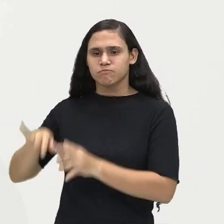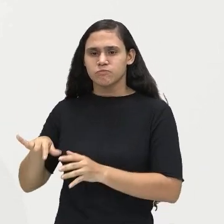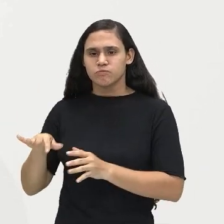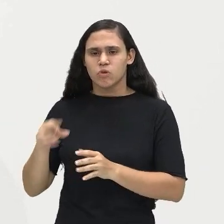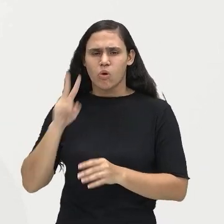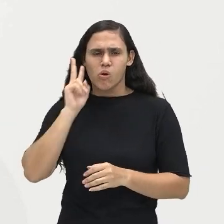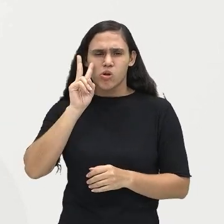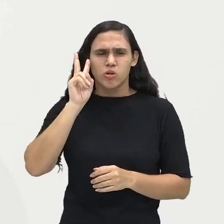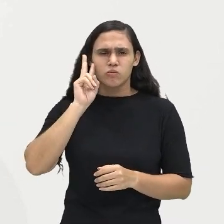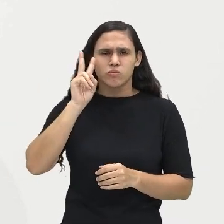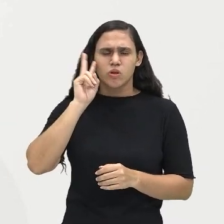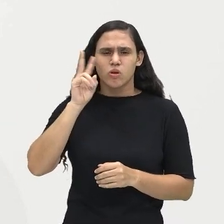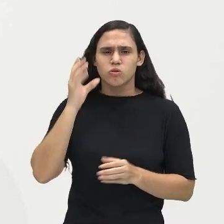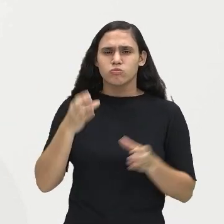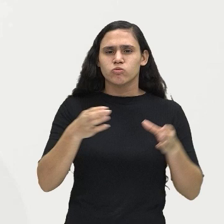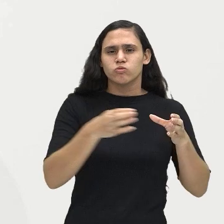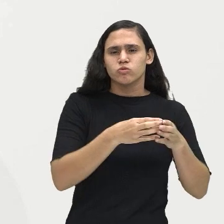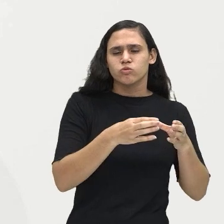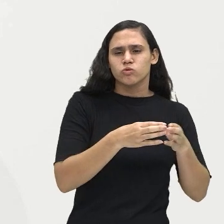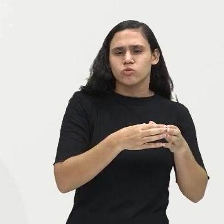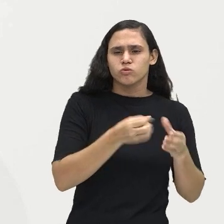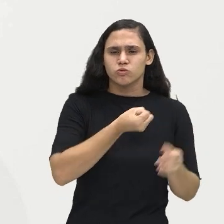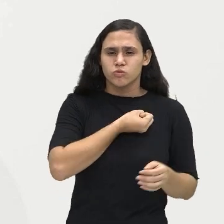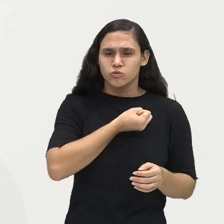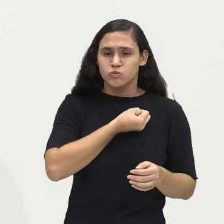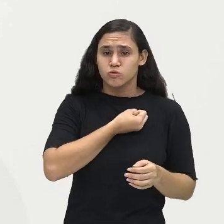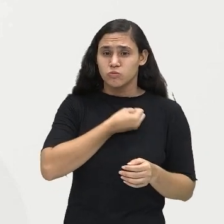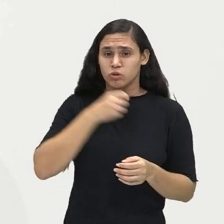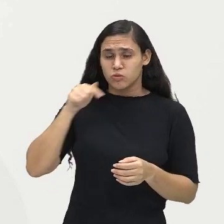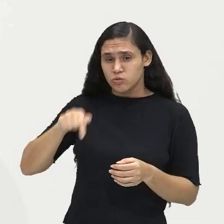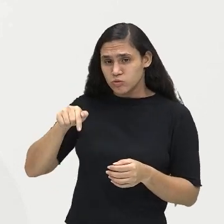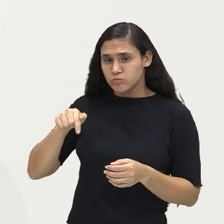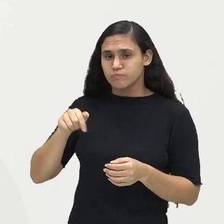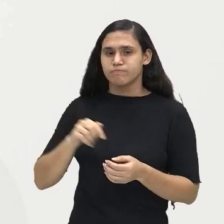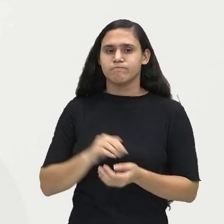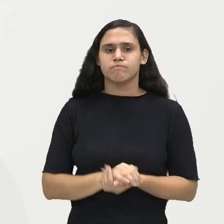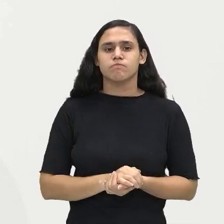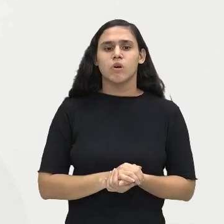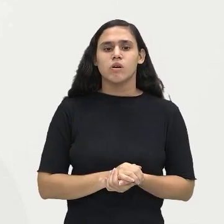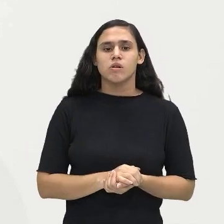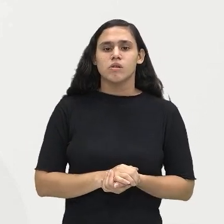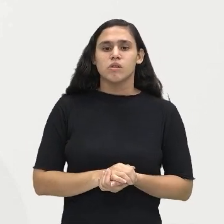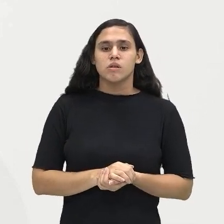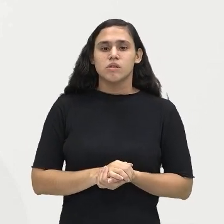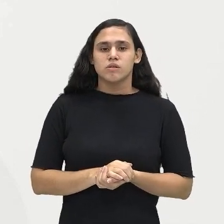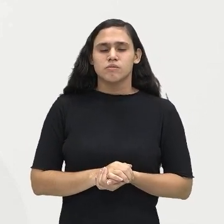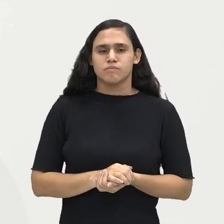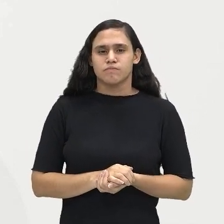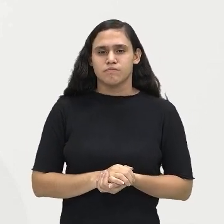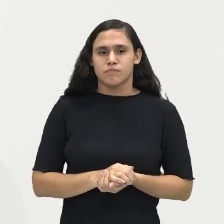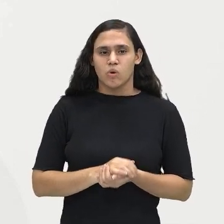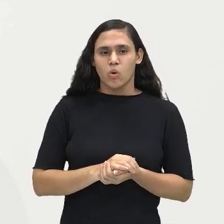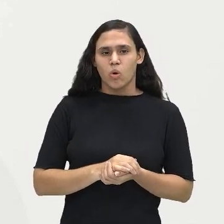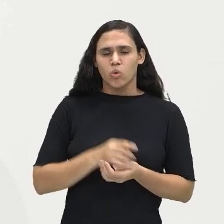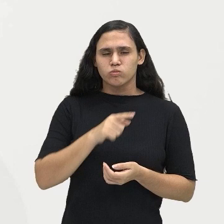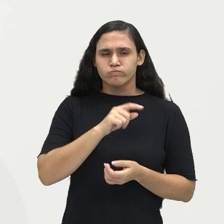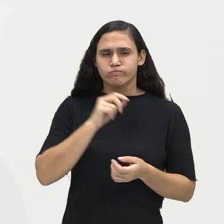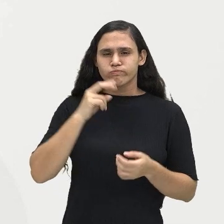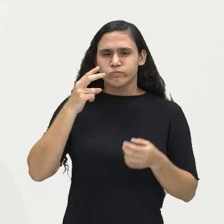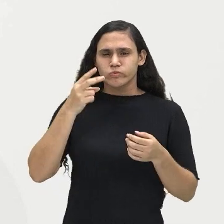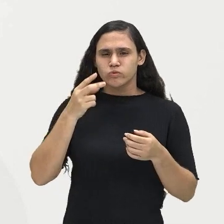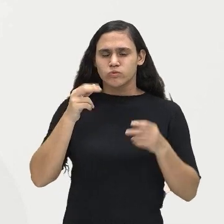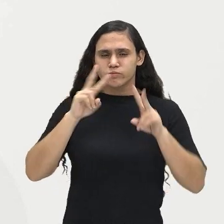o conjunto dos números inteiros. Como é que é o conjunto dos números inteiros? É o conjunto formado pelos números